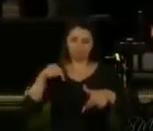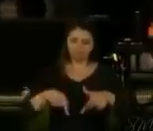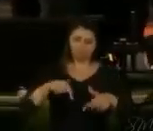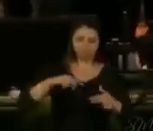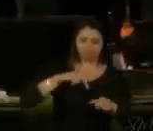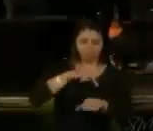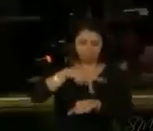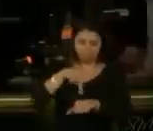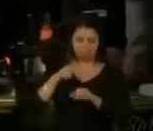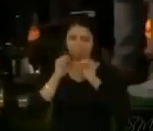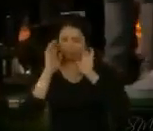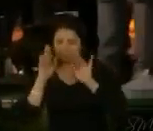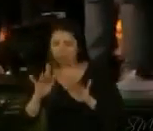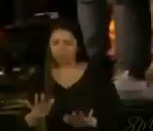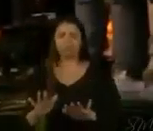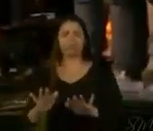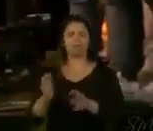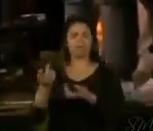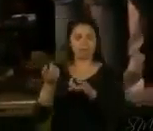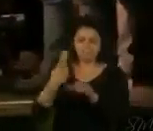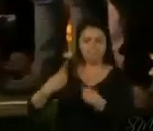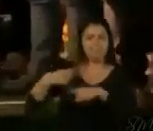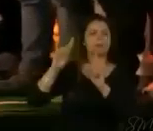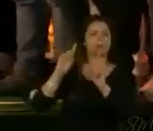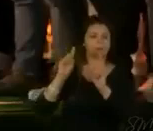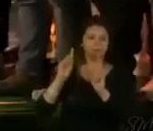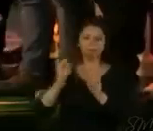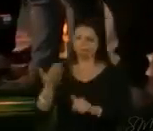nação próspera, uma nação